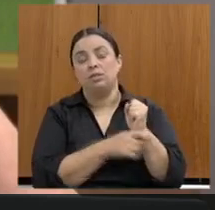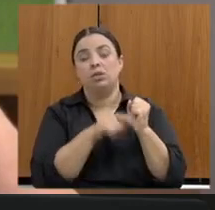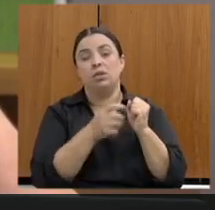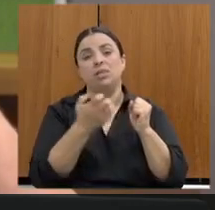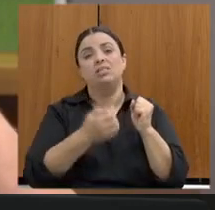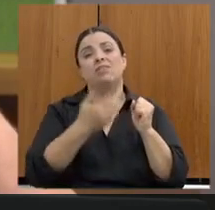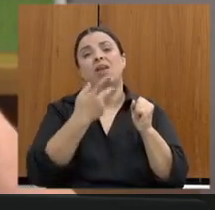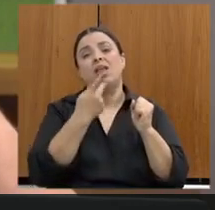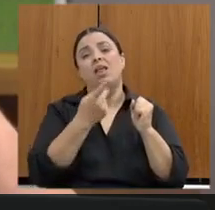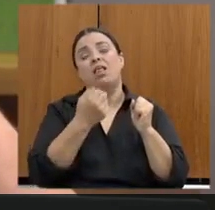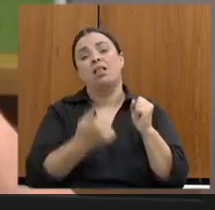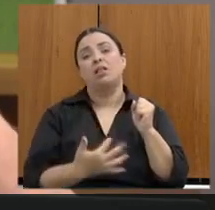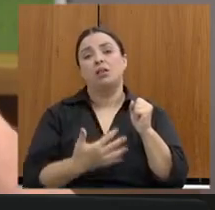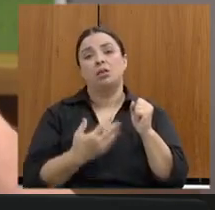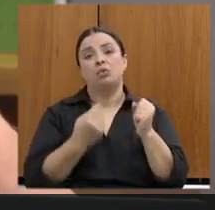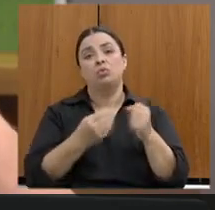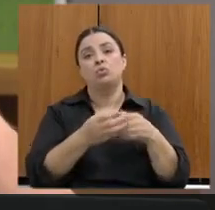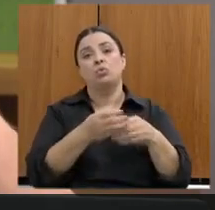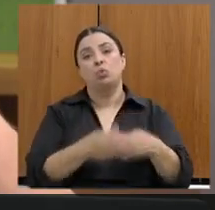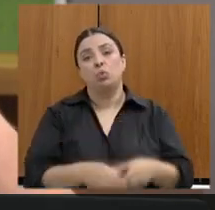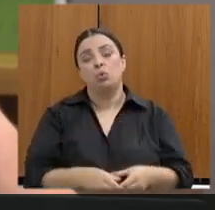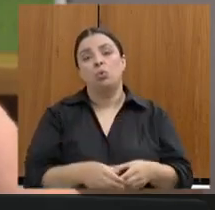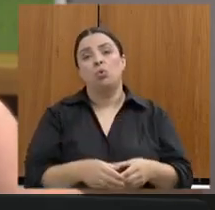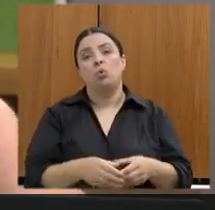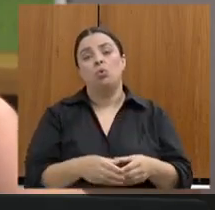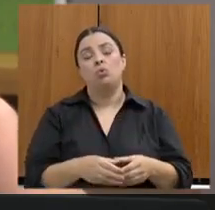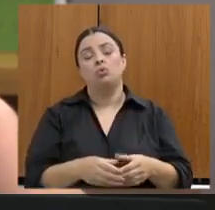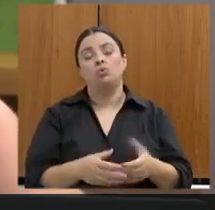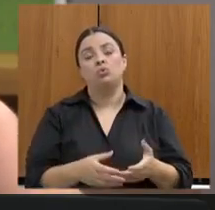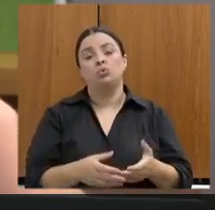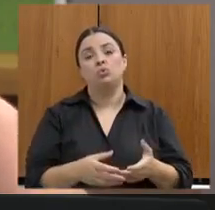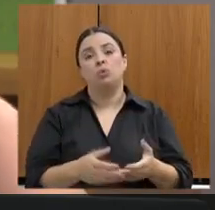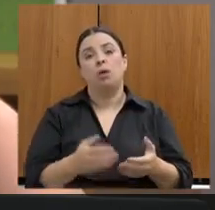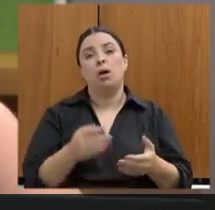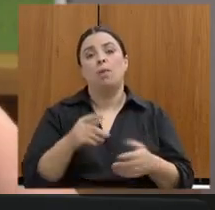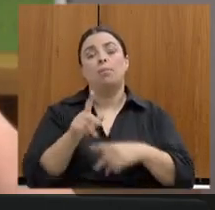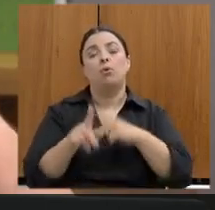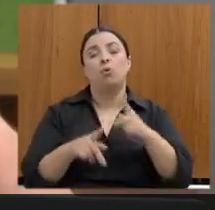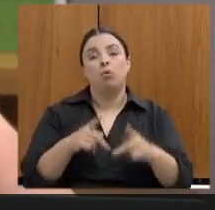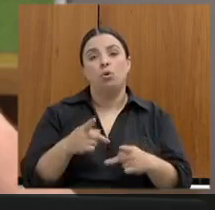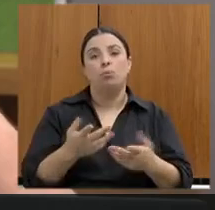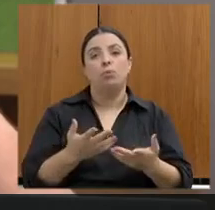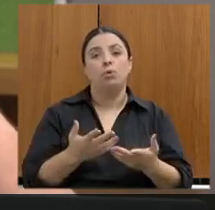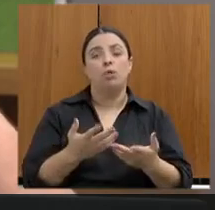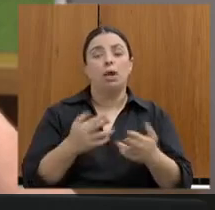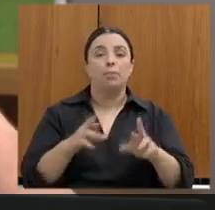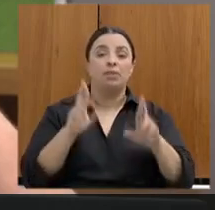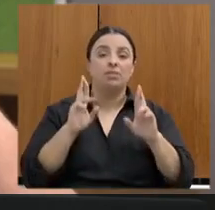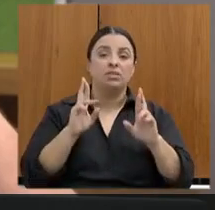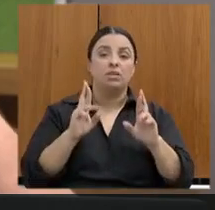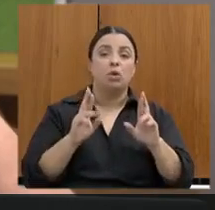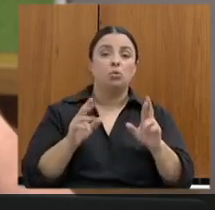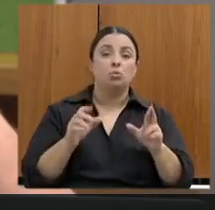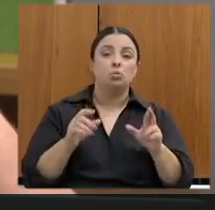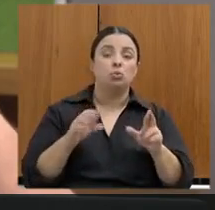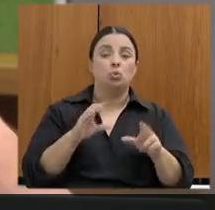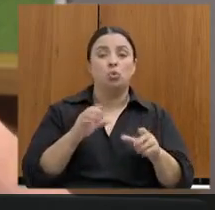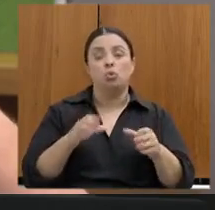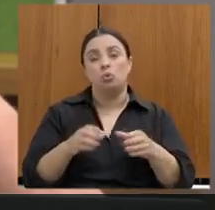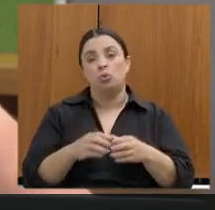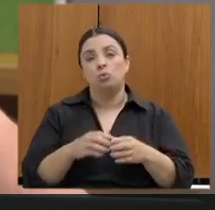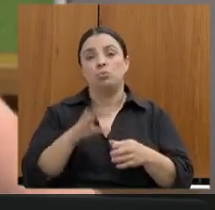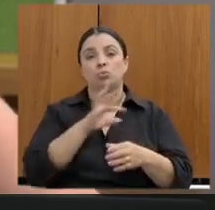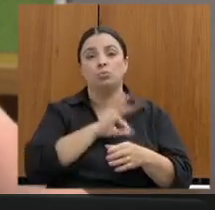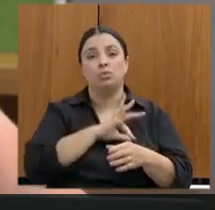sobre a questão dos concursos públicos é a previsão do aumento no efetivo eu acho que esse é o maior problema